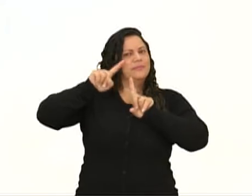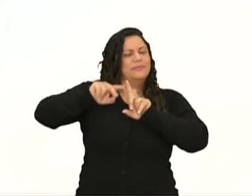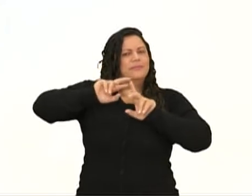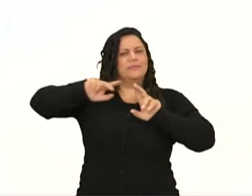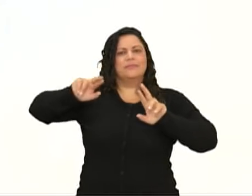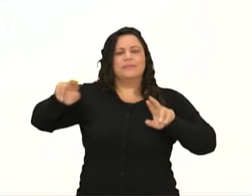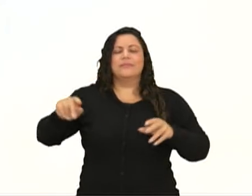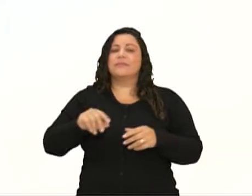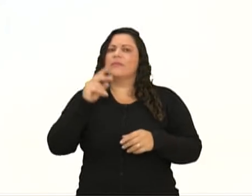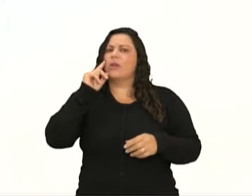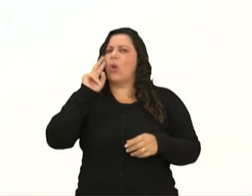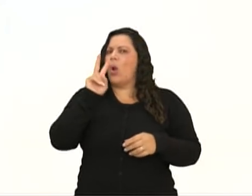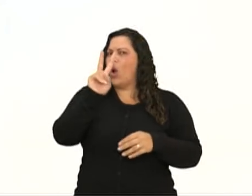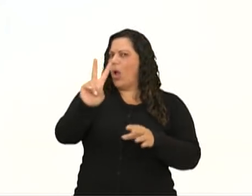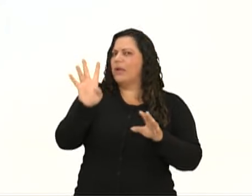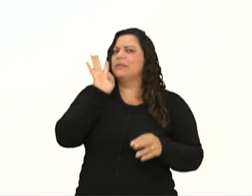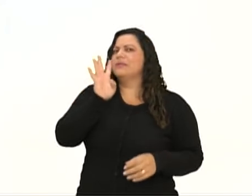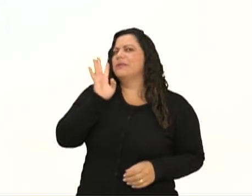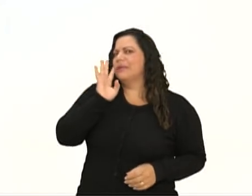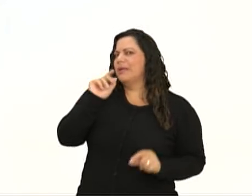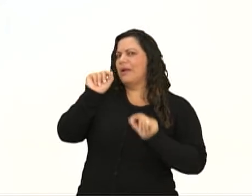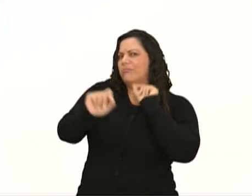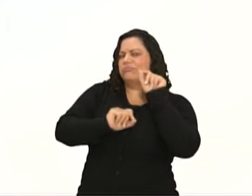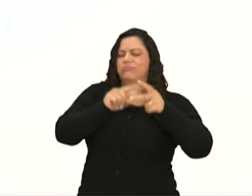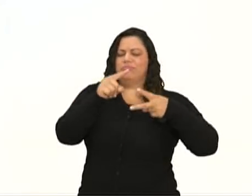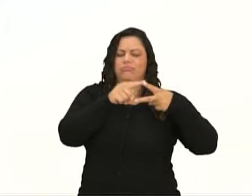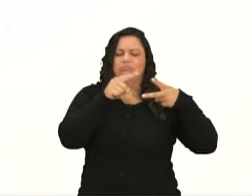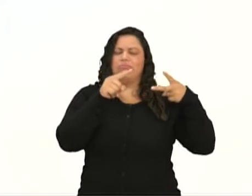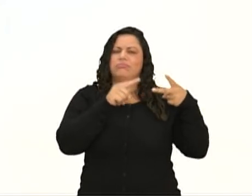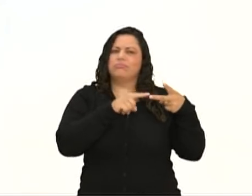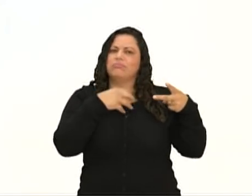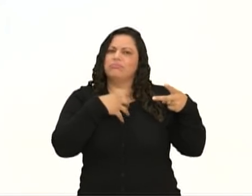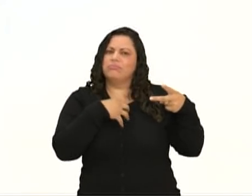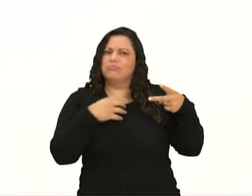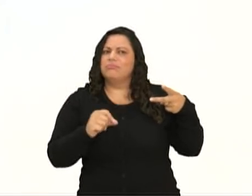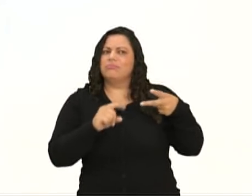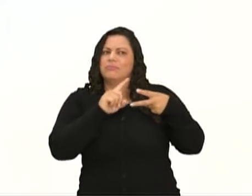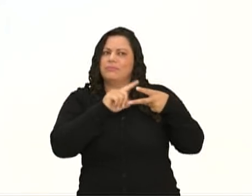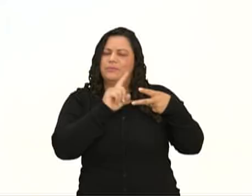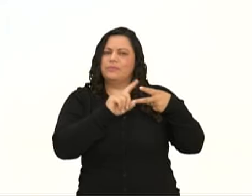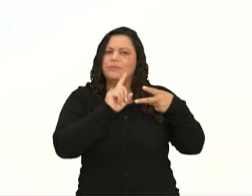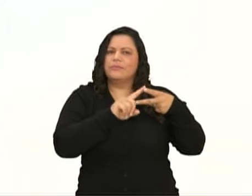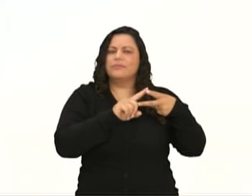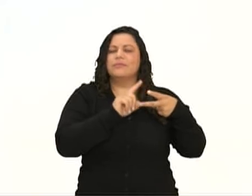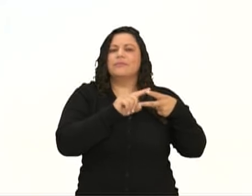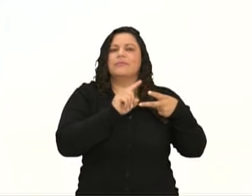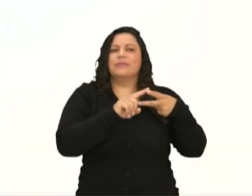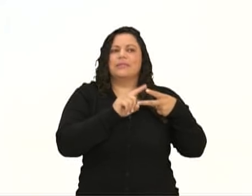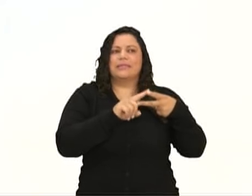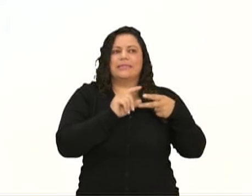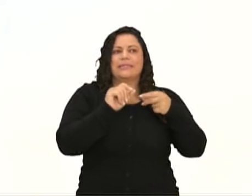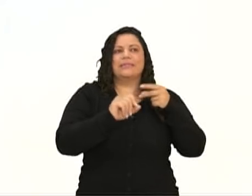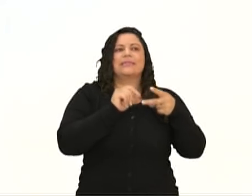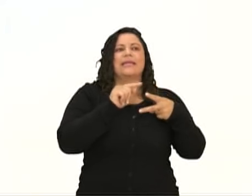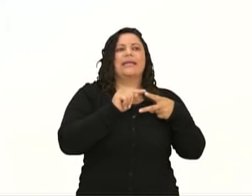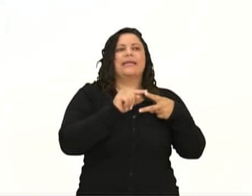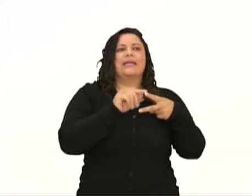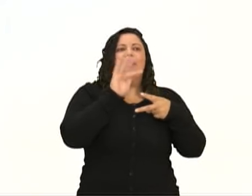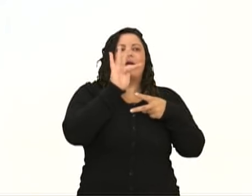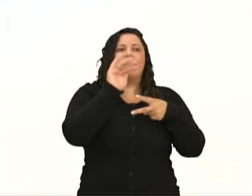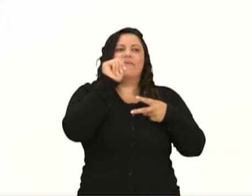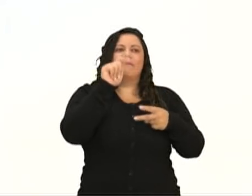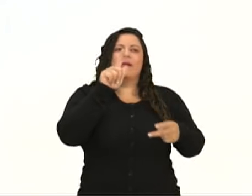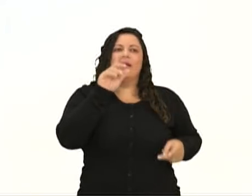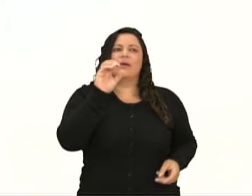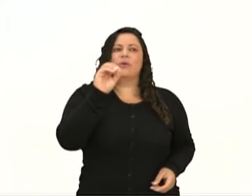eles agem. Eles podem agir de duas maneiras, fazendo um processo chamado fagocitose, que